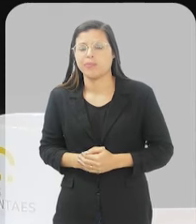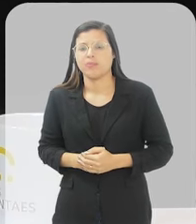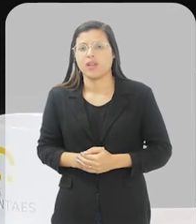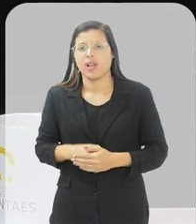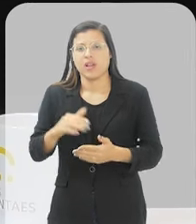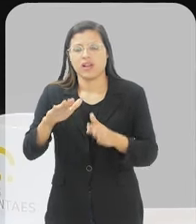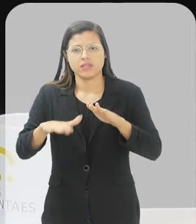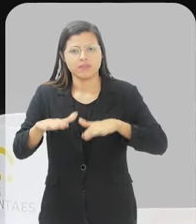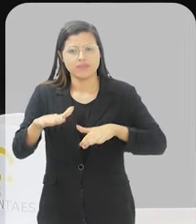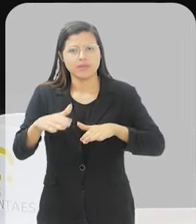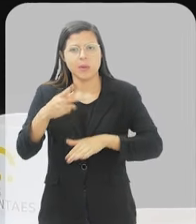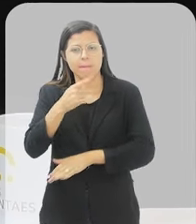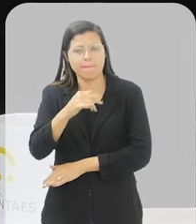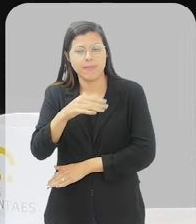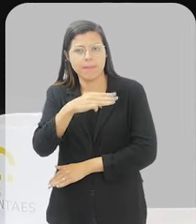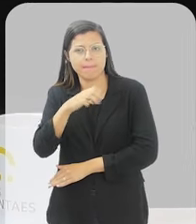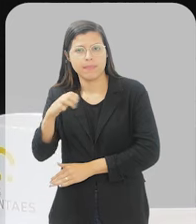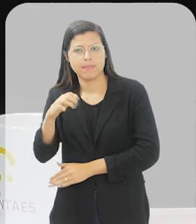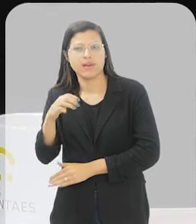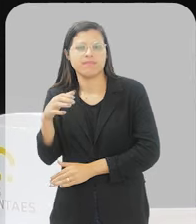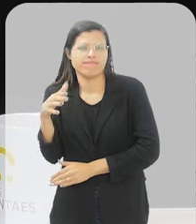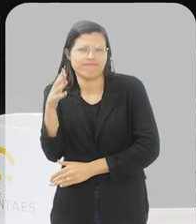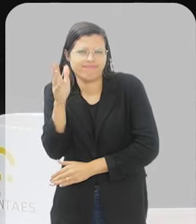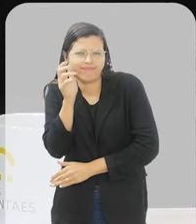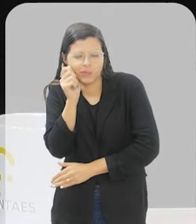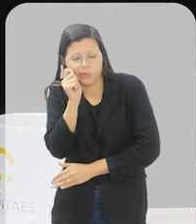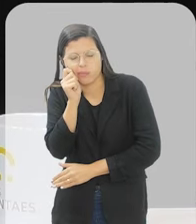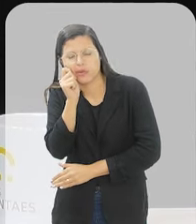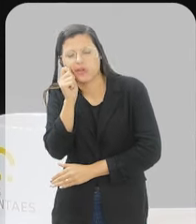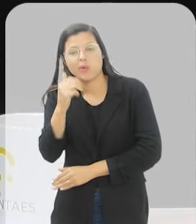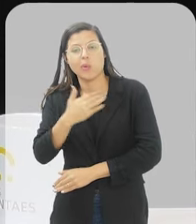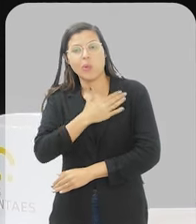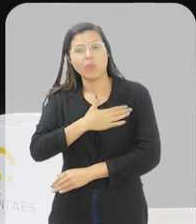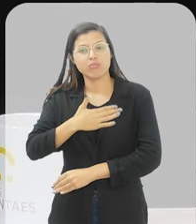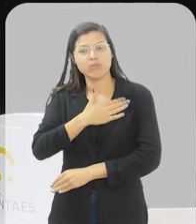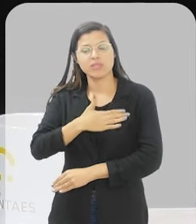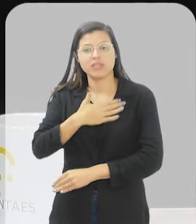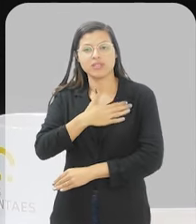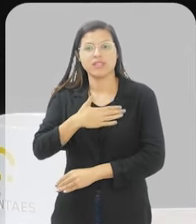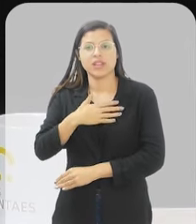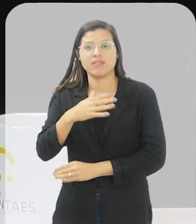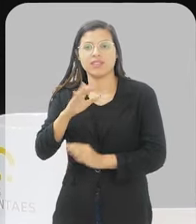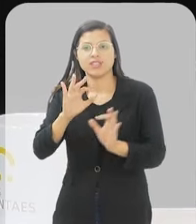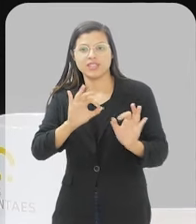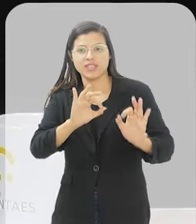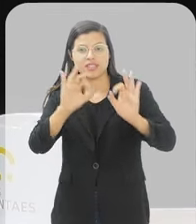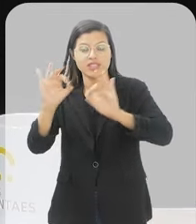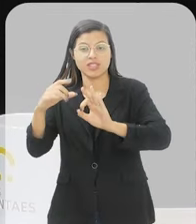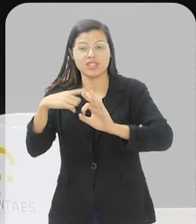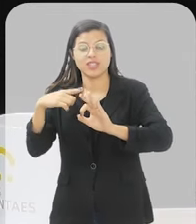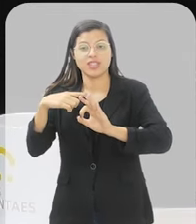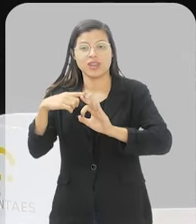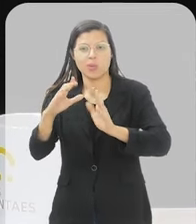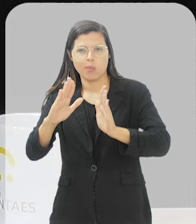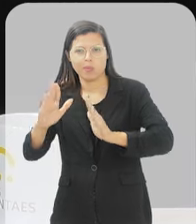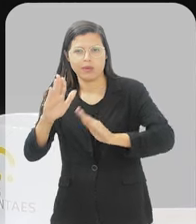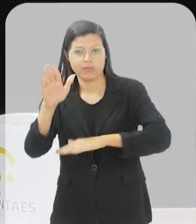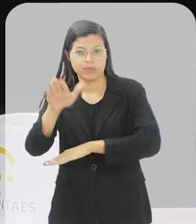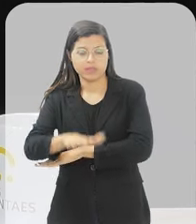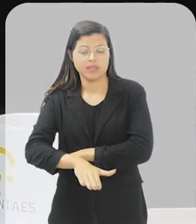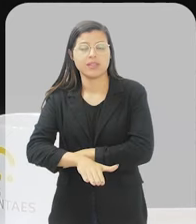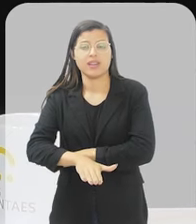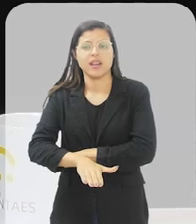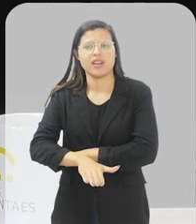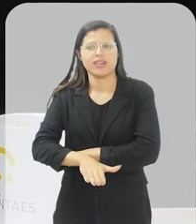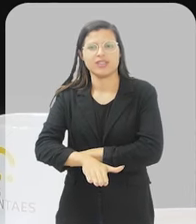às vezes meus pais me colocavam para dormir e eu gostava de ficar assistindo aqueles concursos de fantasia que tinha na parte da tarde.